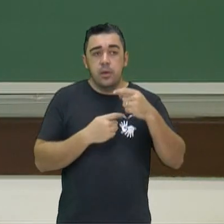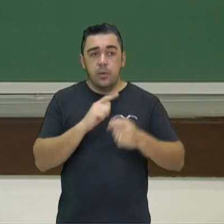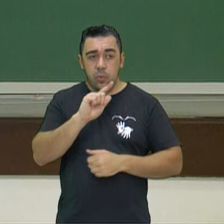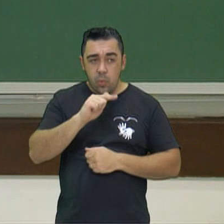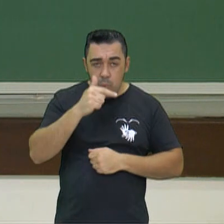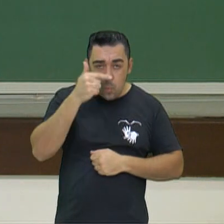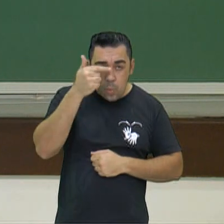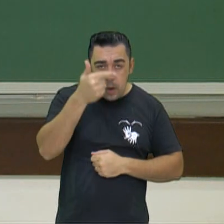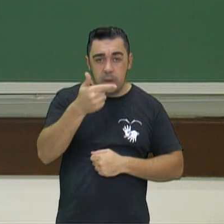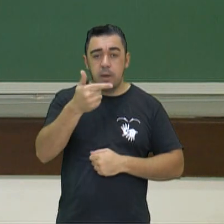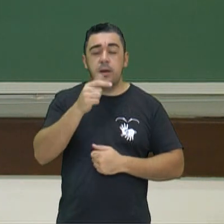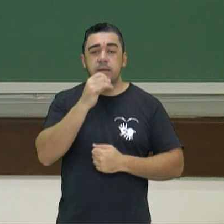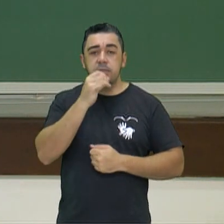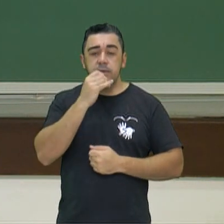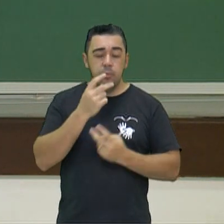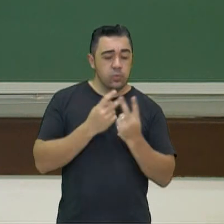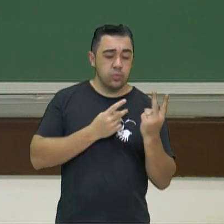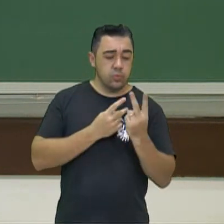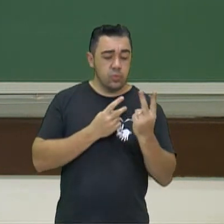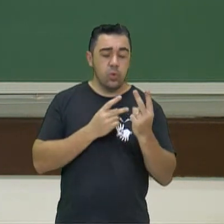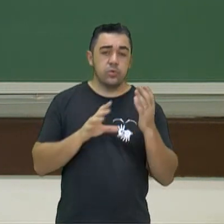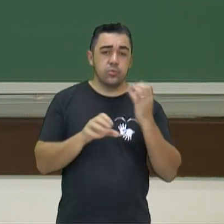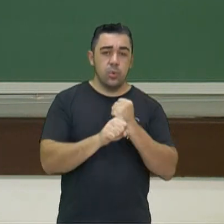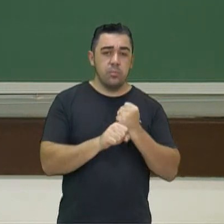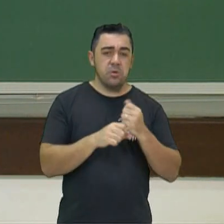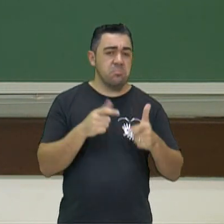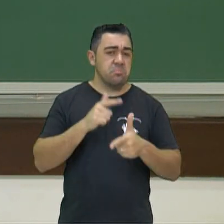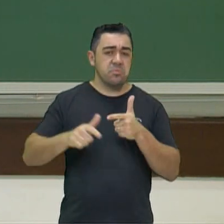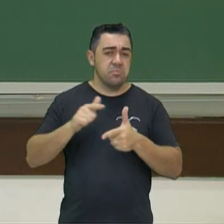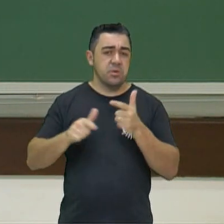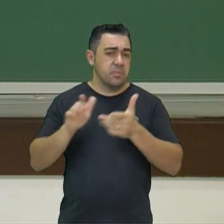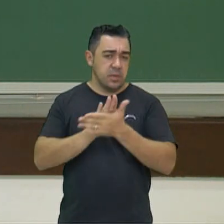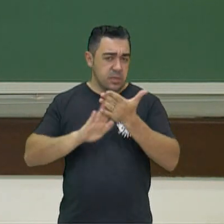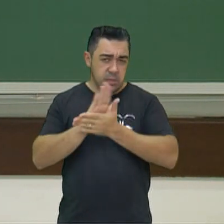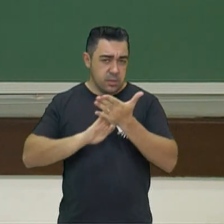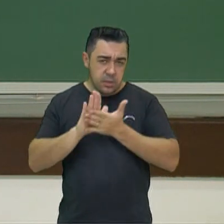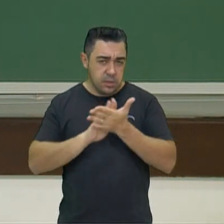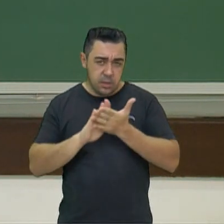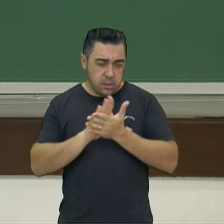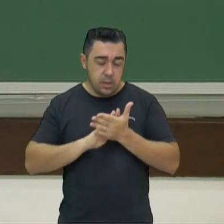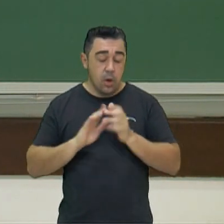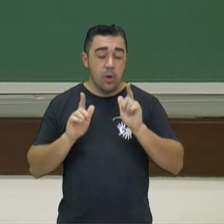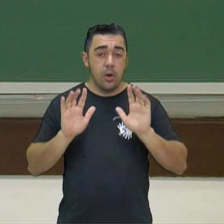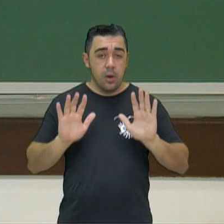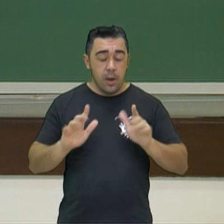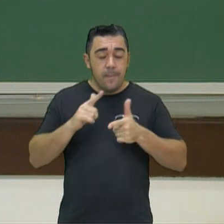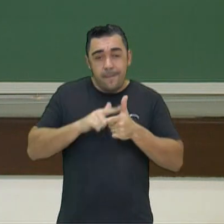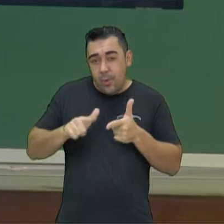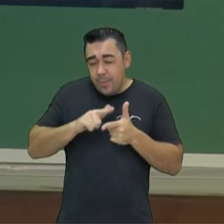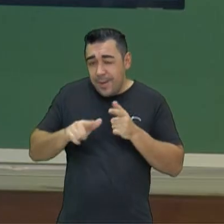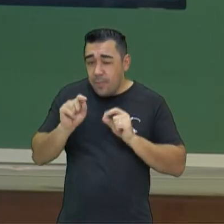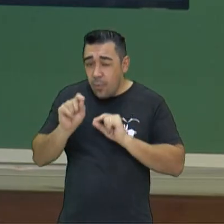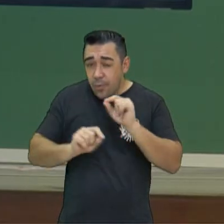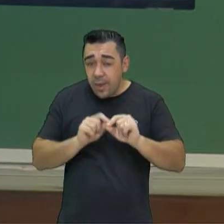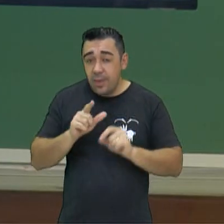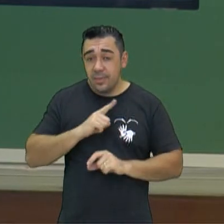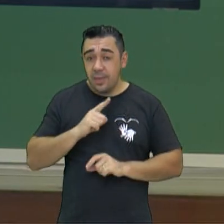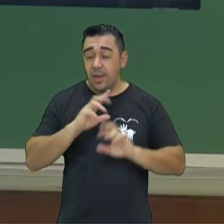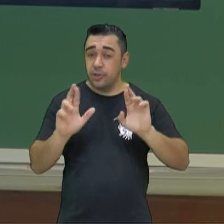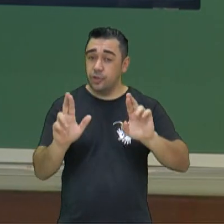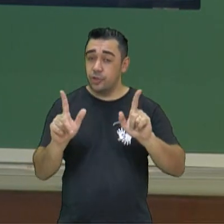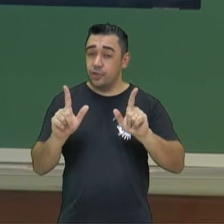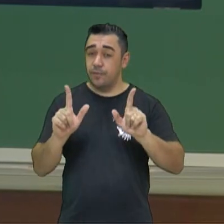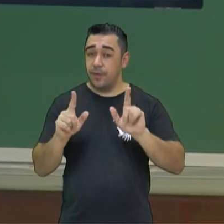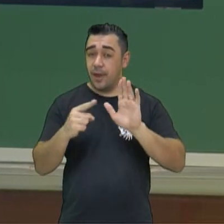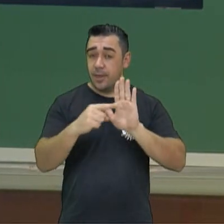da soma dos dois termos, eu não tenho problema com o sinal. O meu problema vai aparecer